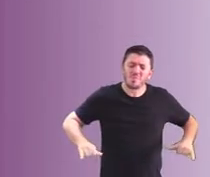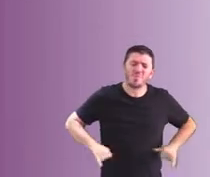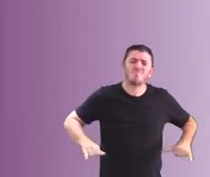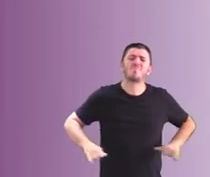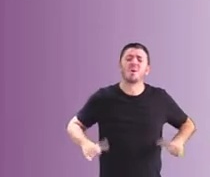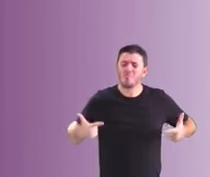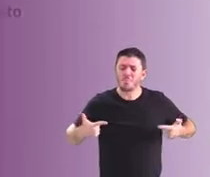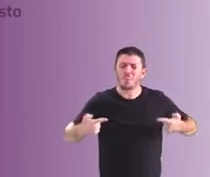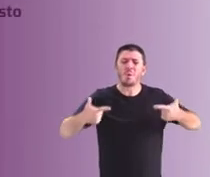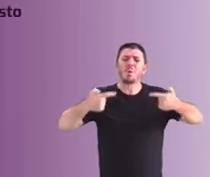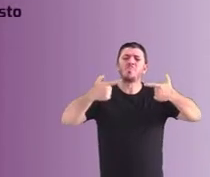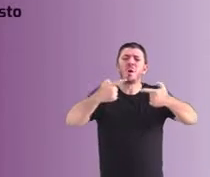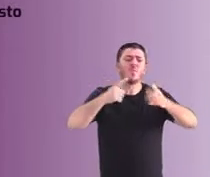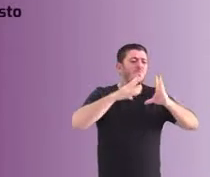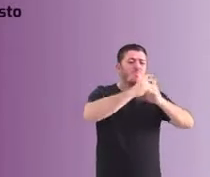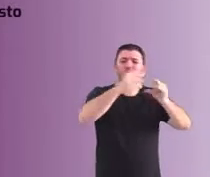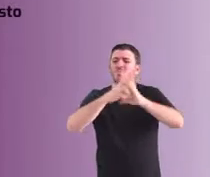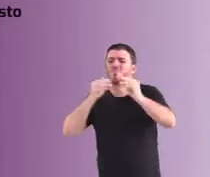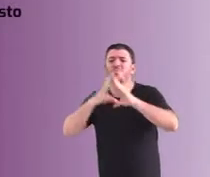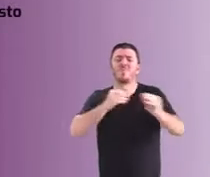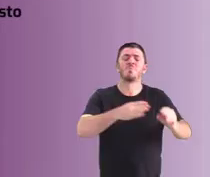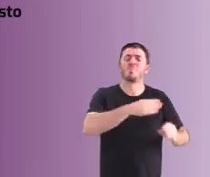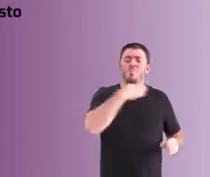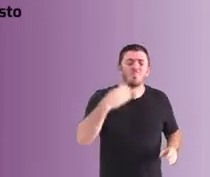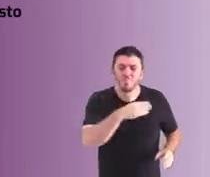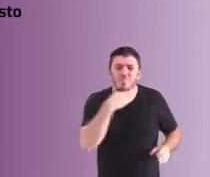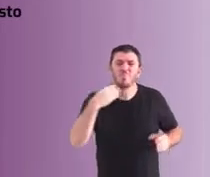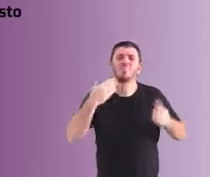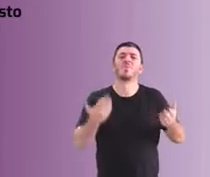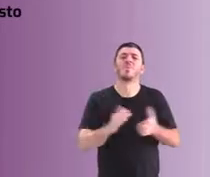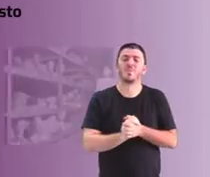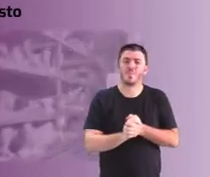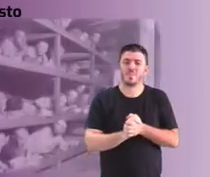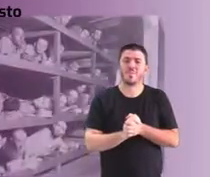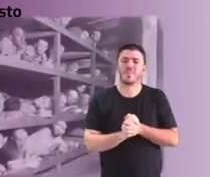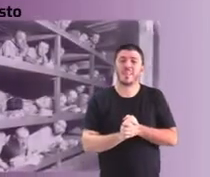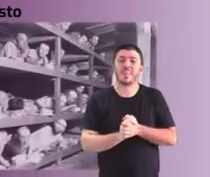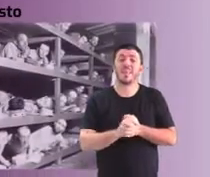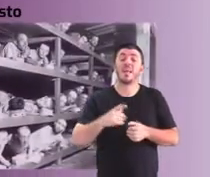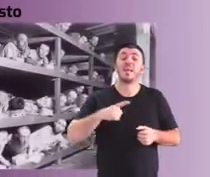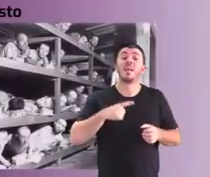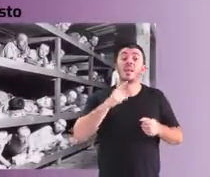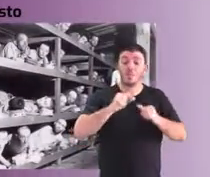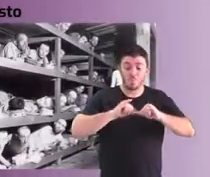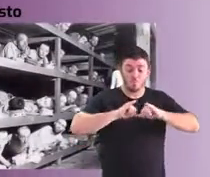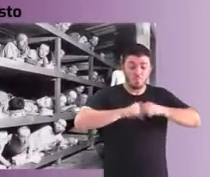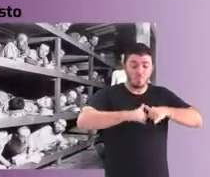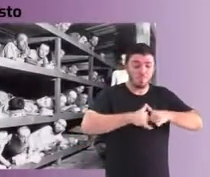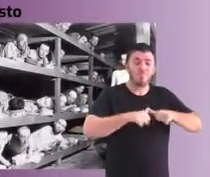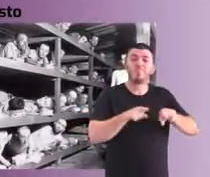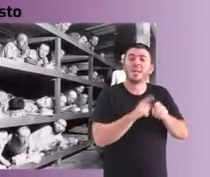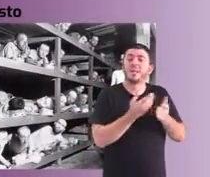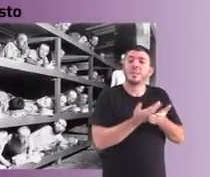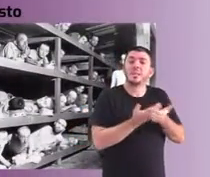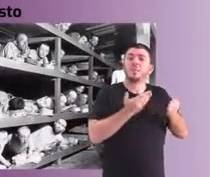refugiados. Holocausto é o termo utilizado para descrever a tentativa de extermínio dos judeus na Europa nazista